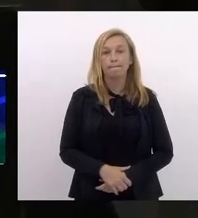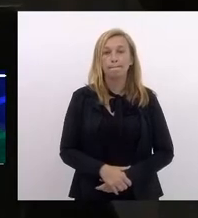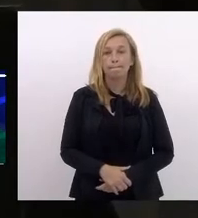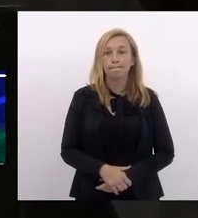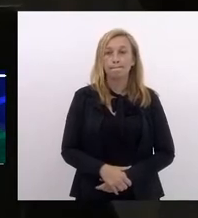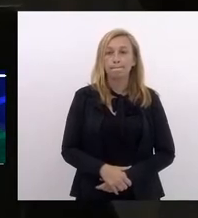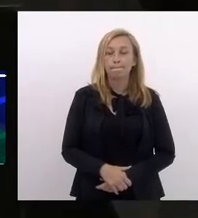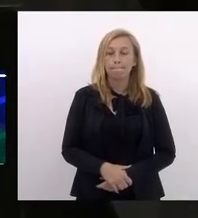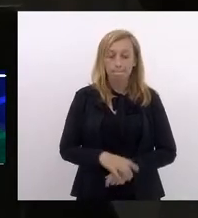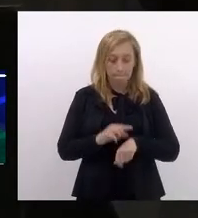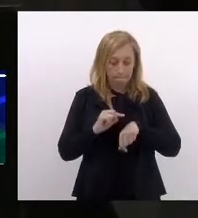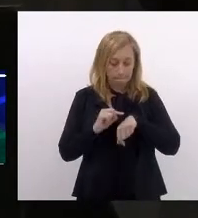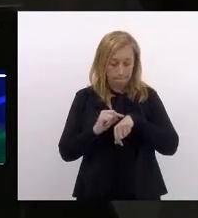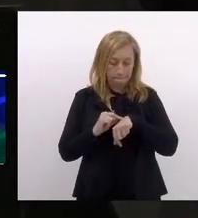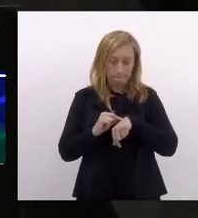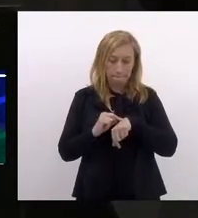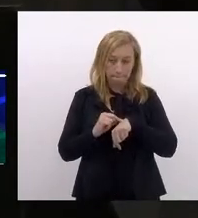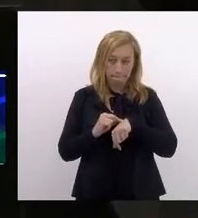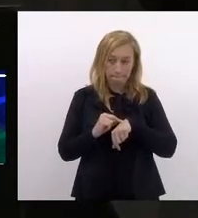São